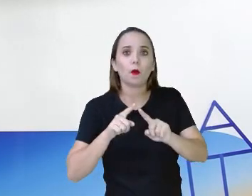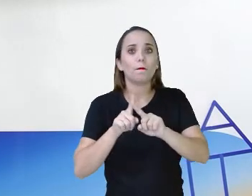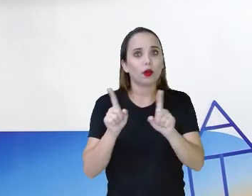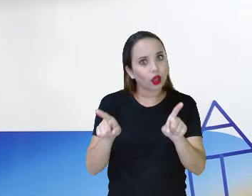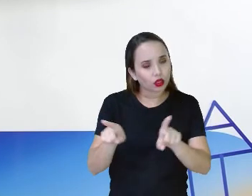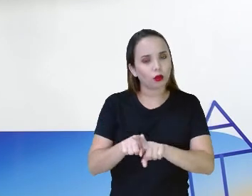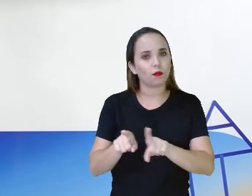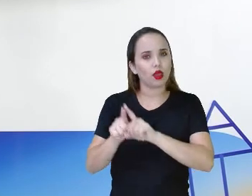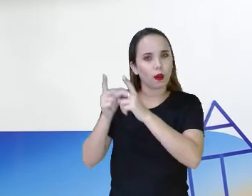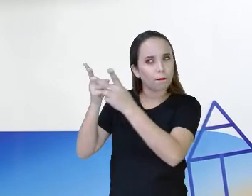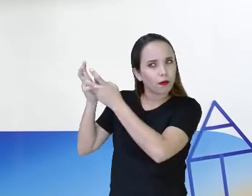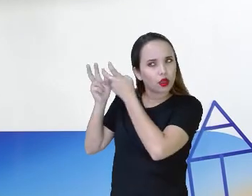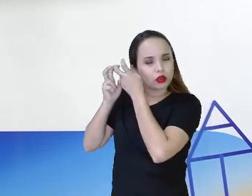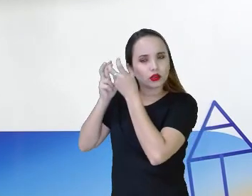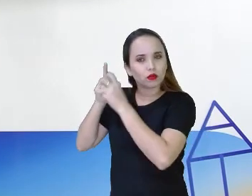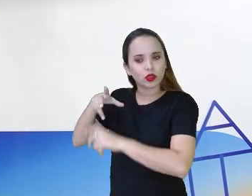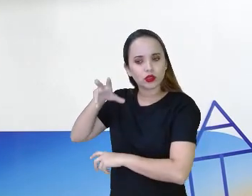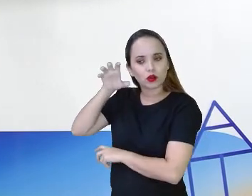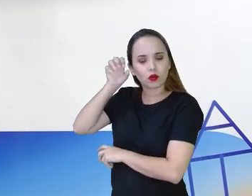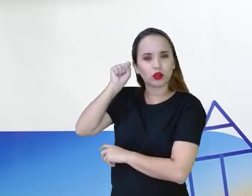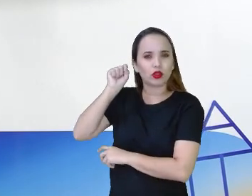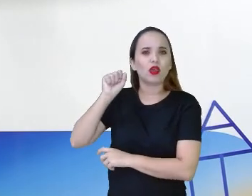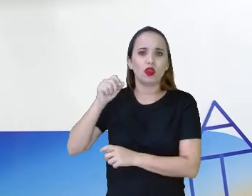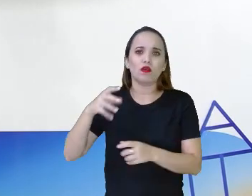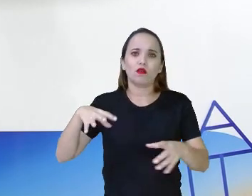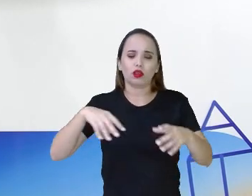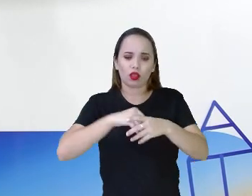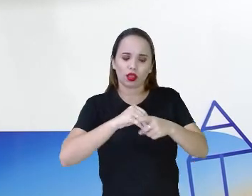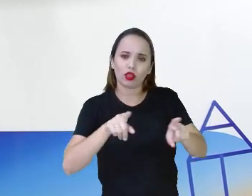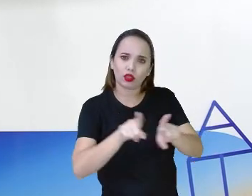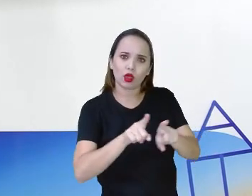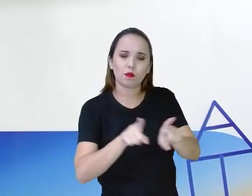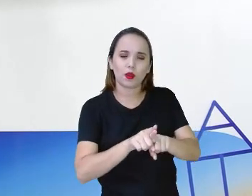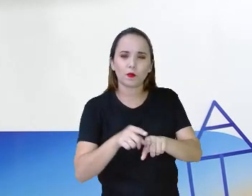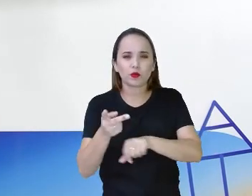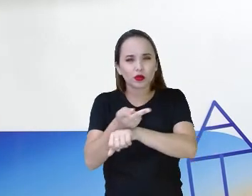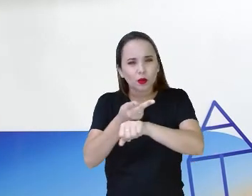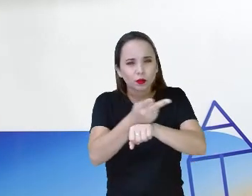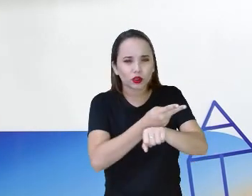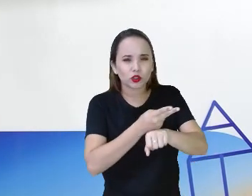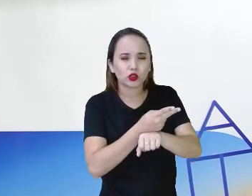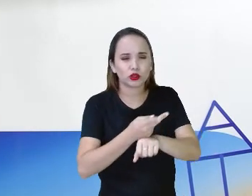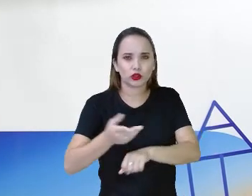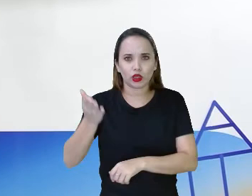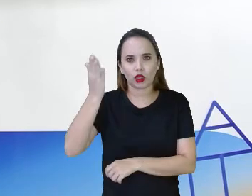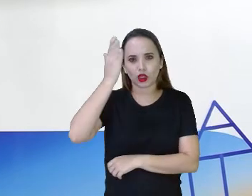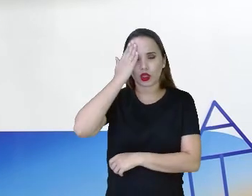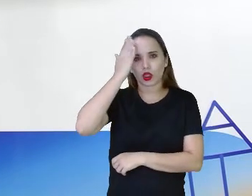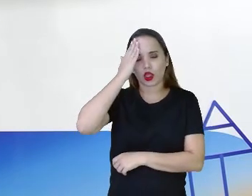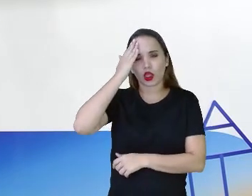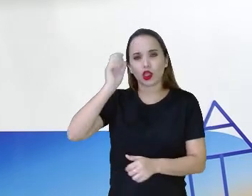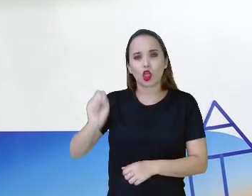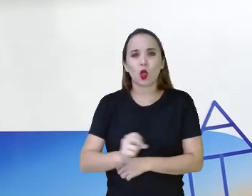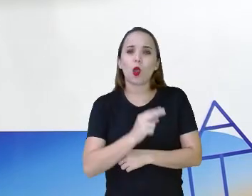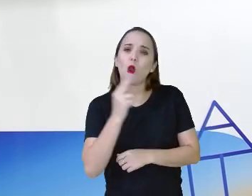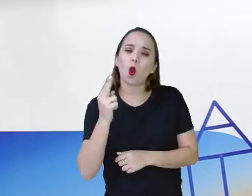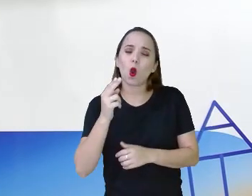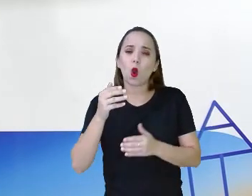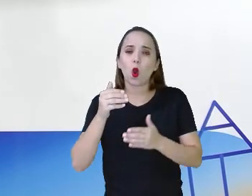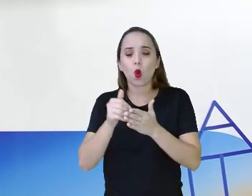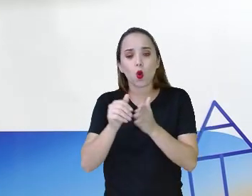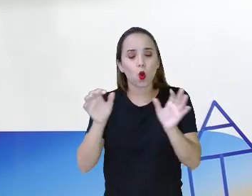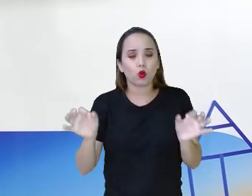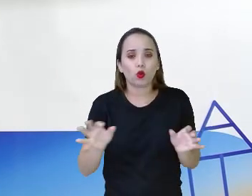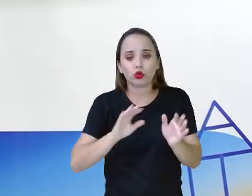um ponto para o professor procurar, pesquisar, identificar ou excluir